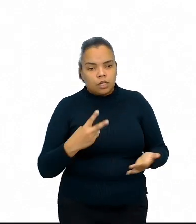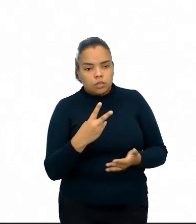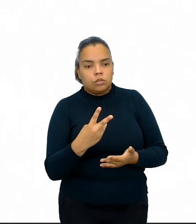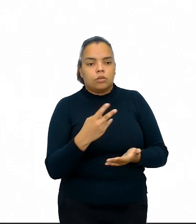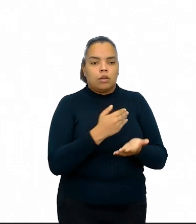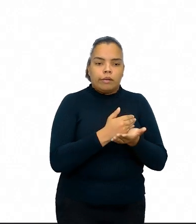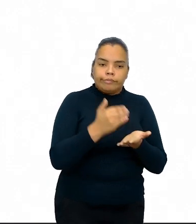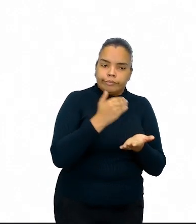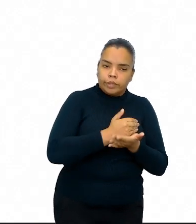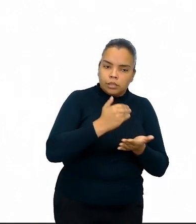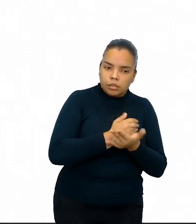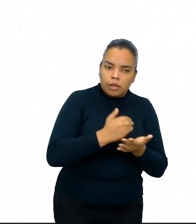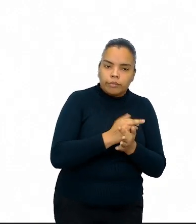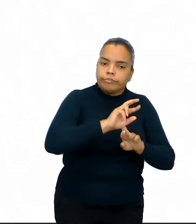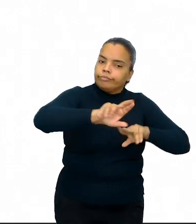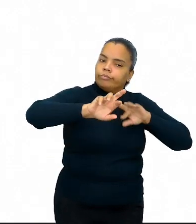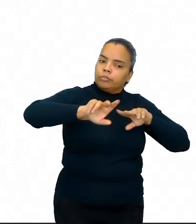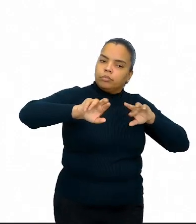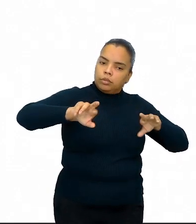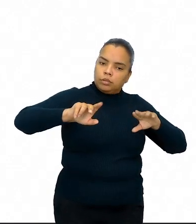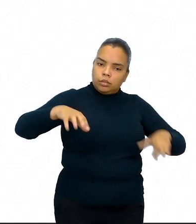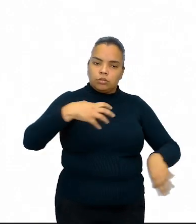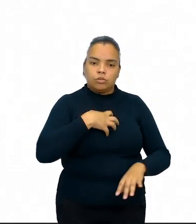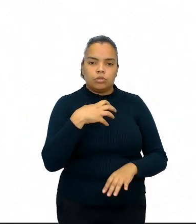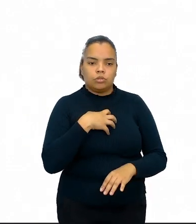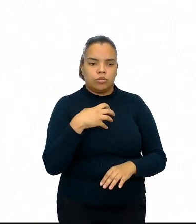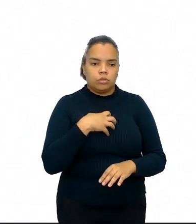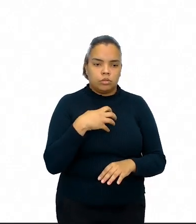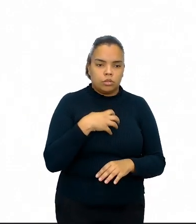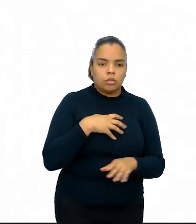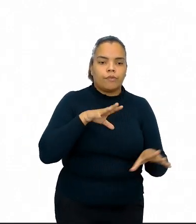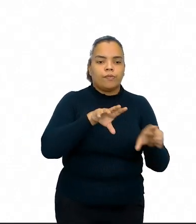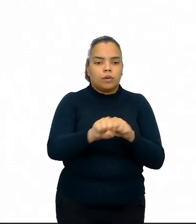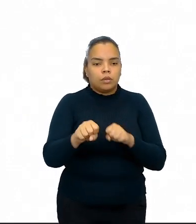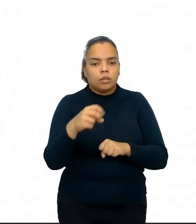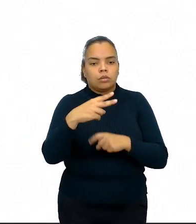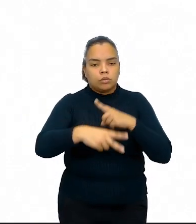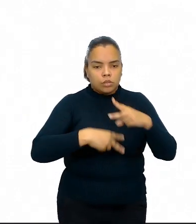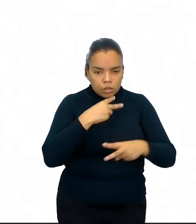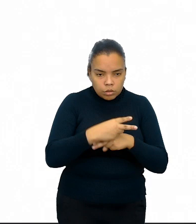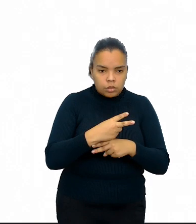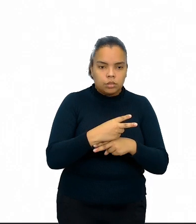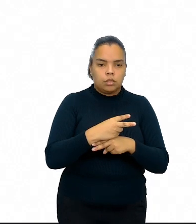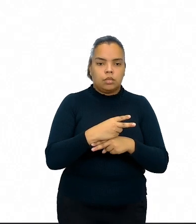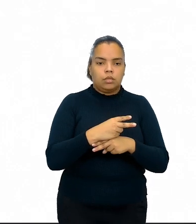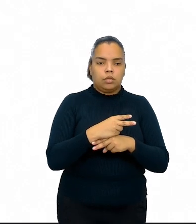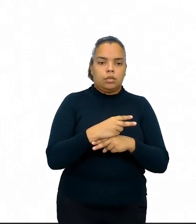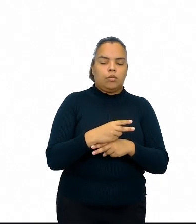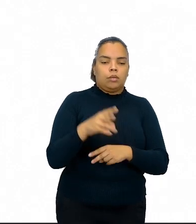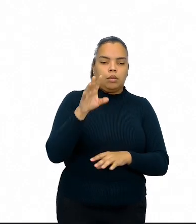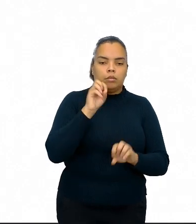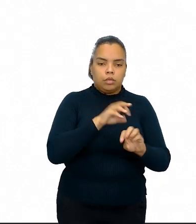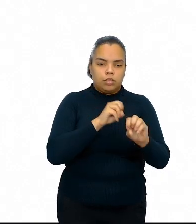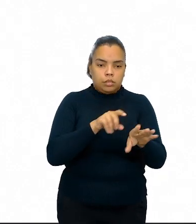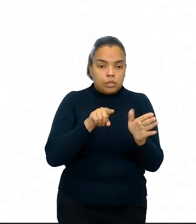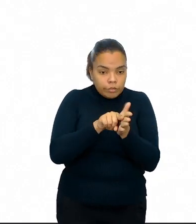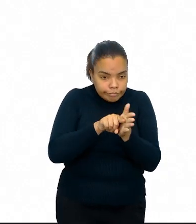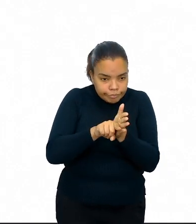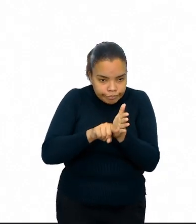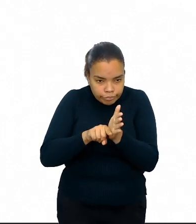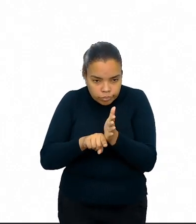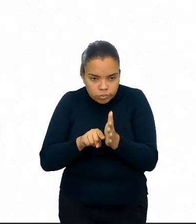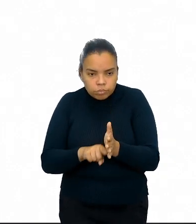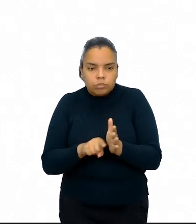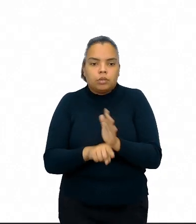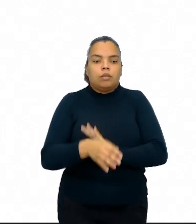das diferentes abordagens, com foco no nosso eixo formativo do segundo bimestre, o ensino por investigação,